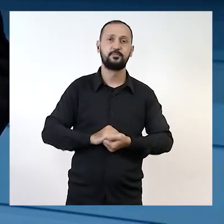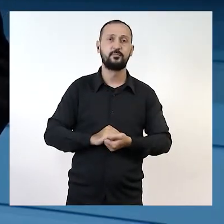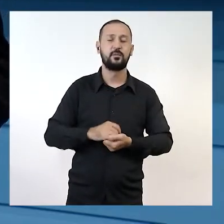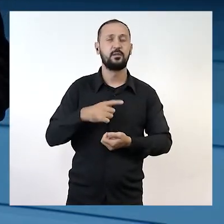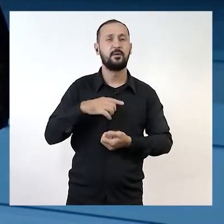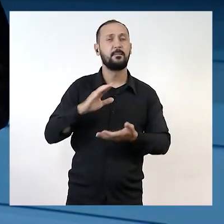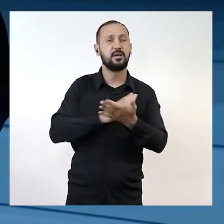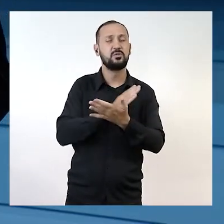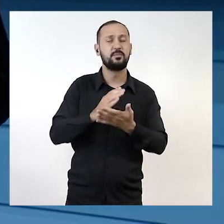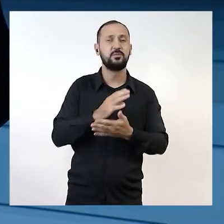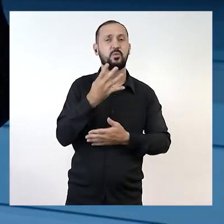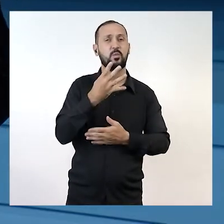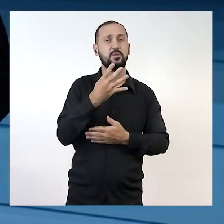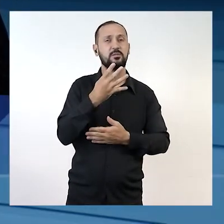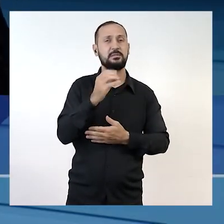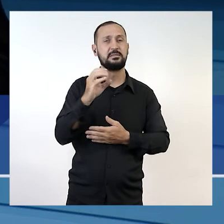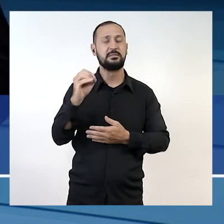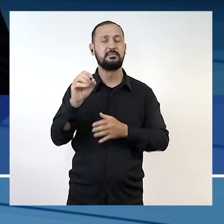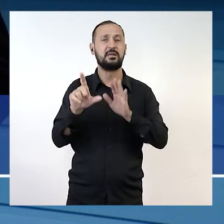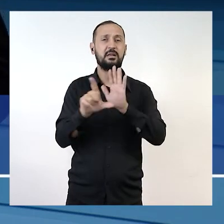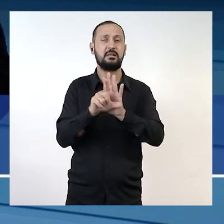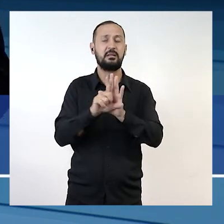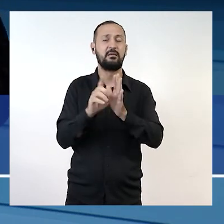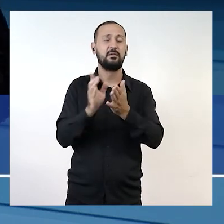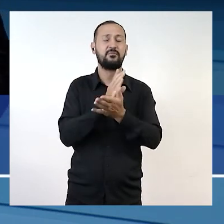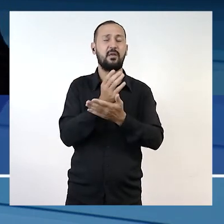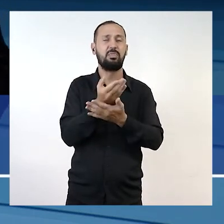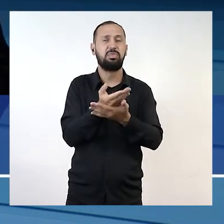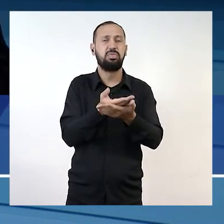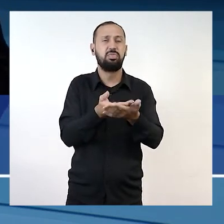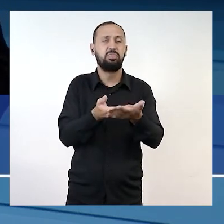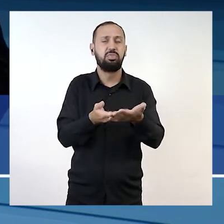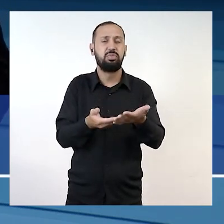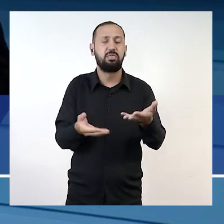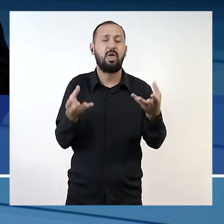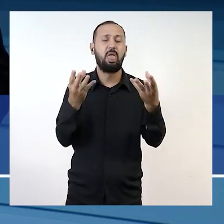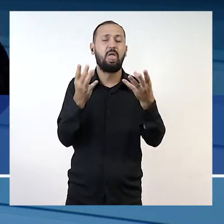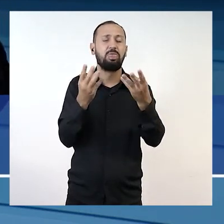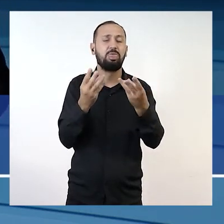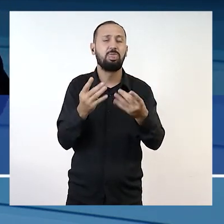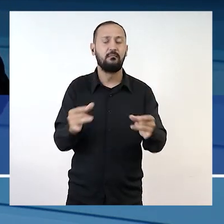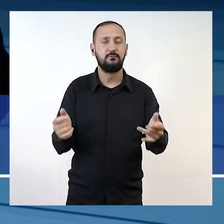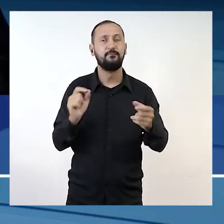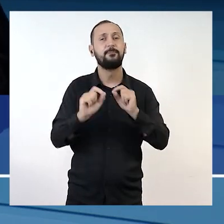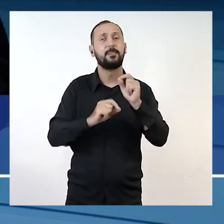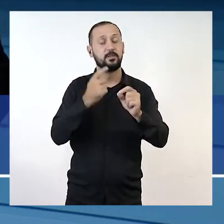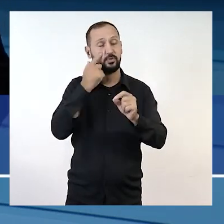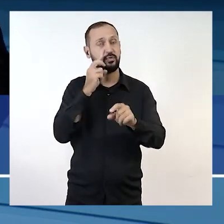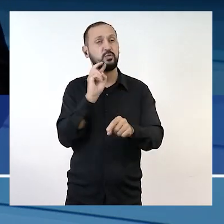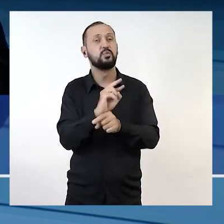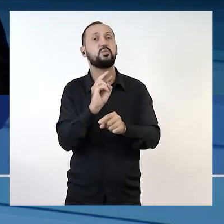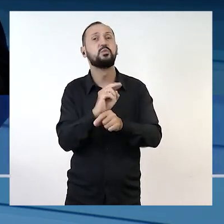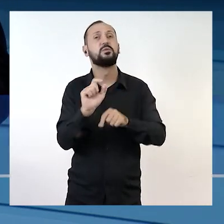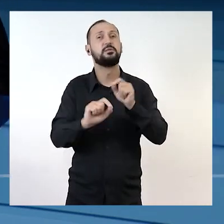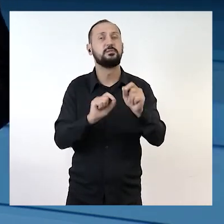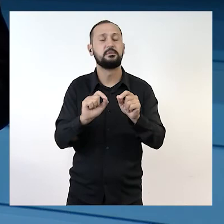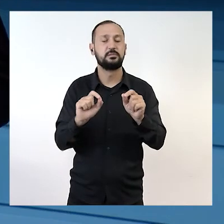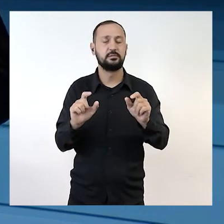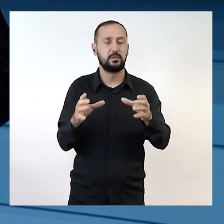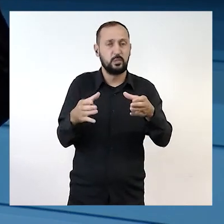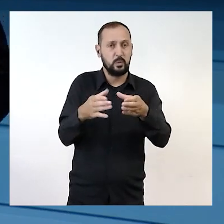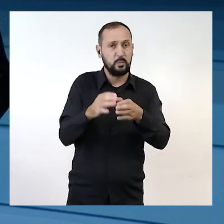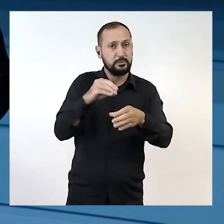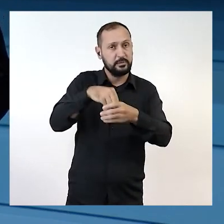menos 400 leis perderam sua eficácia com o tempo, de acordo com o levantamento da Comissão de Controle de Eficácia Legislativa e